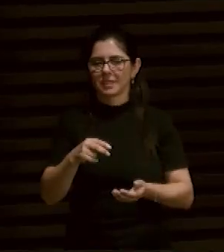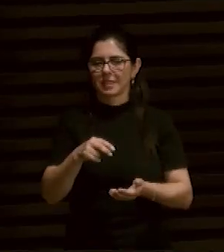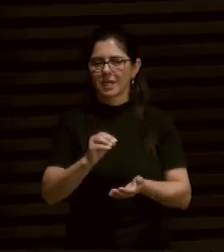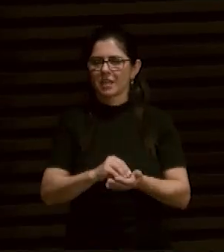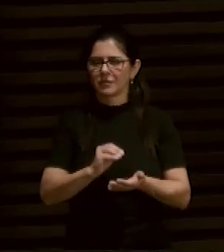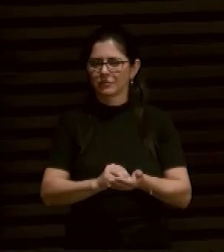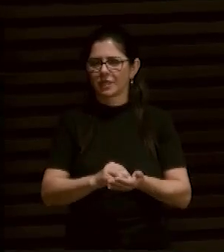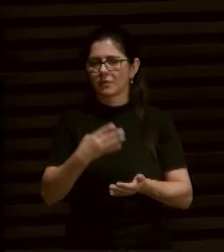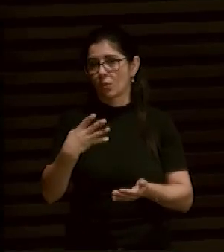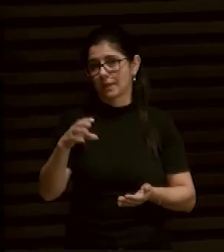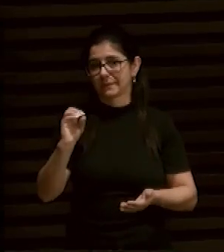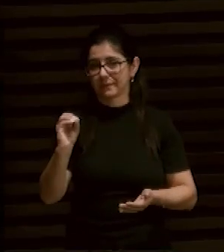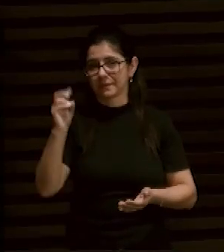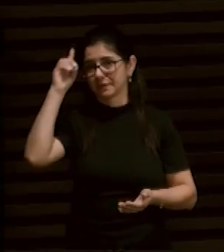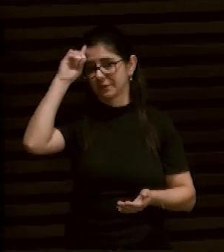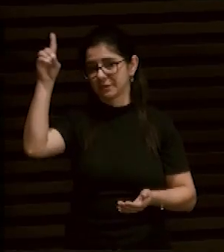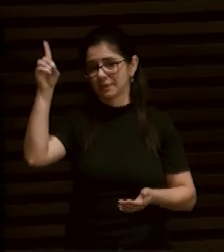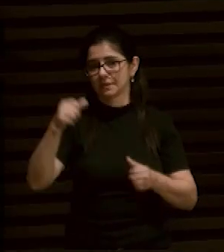Nínive será destruída.